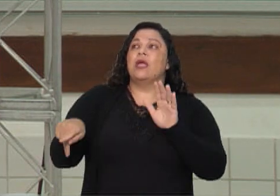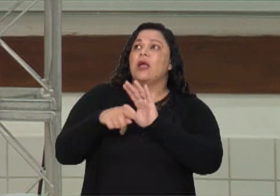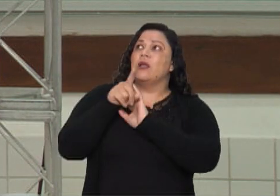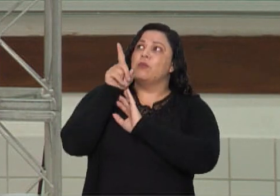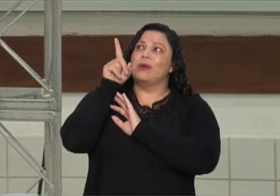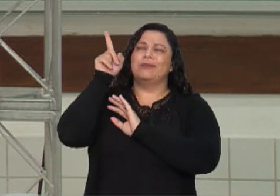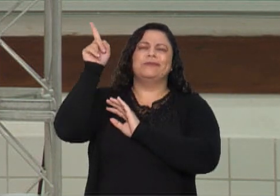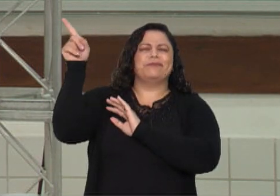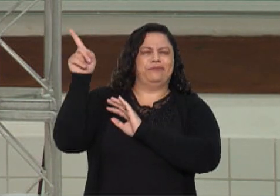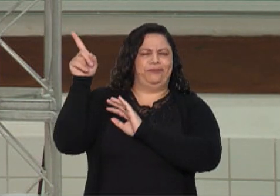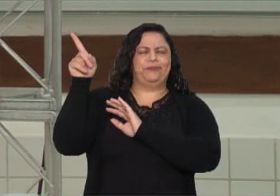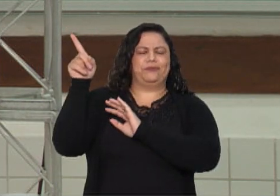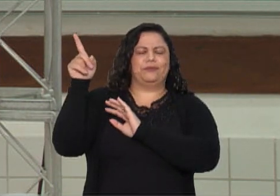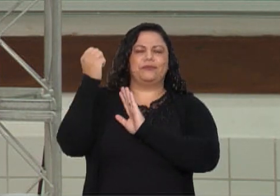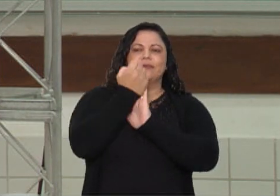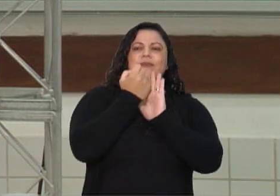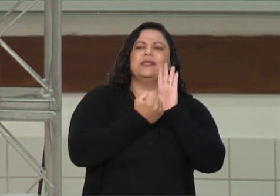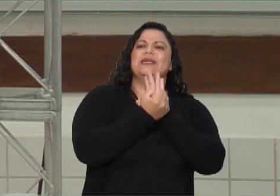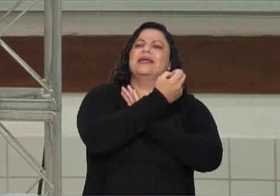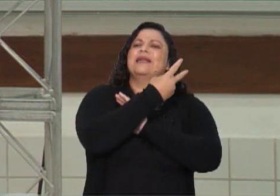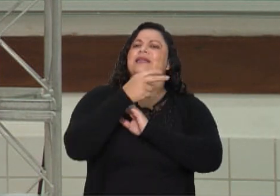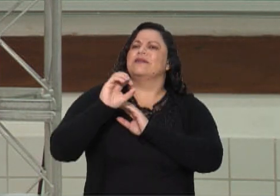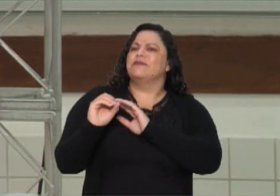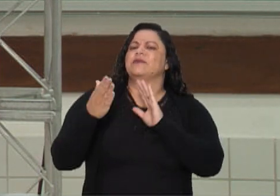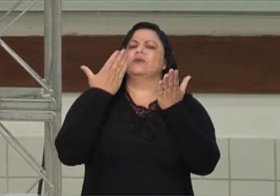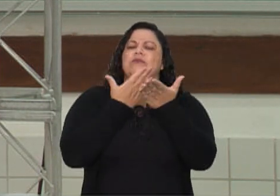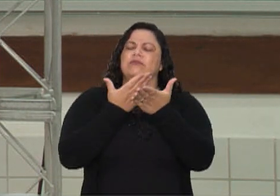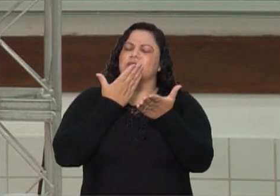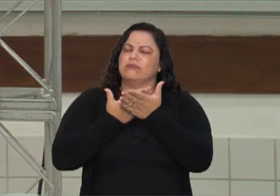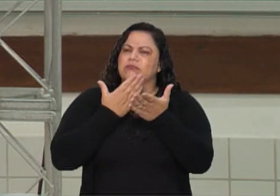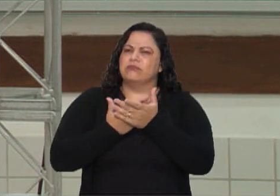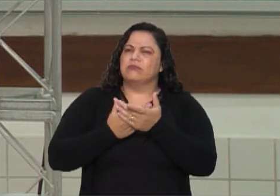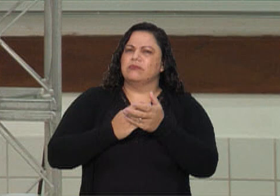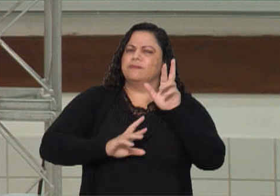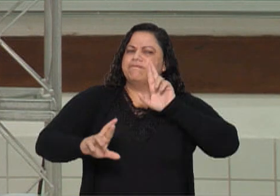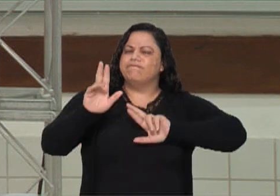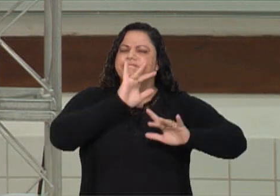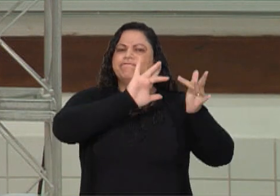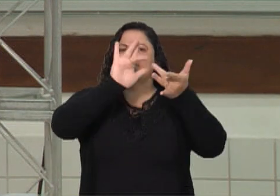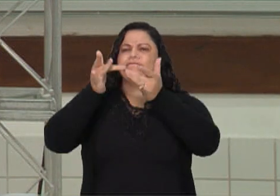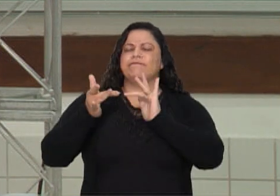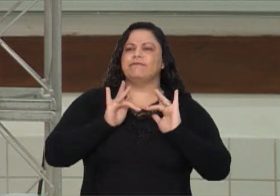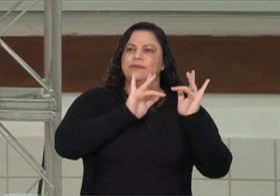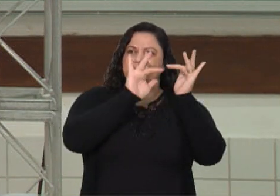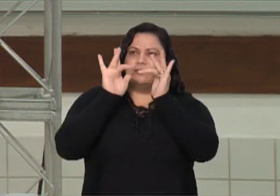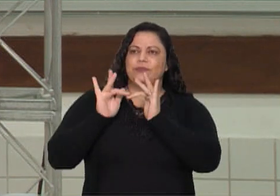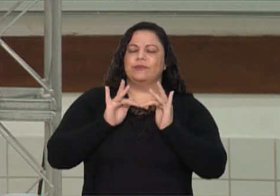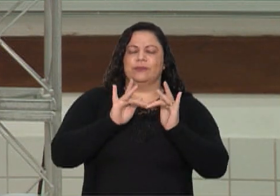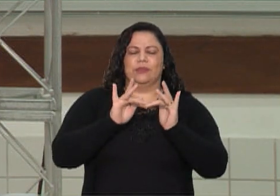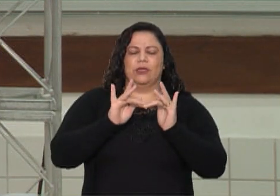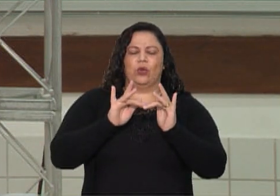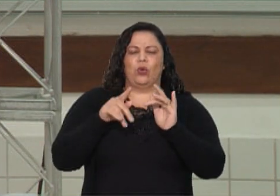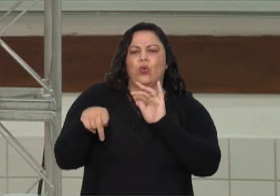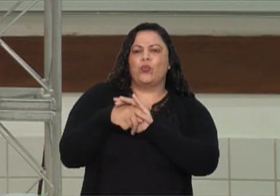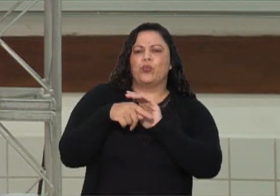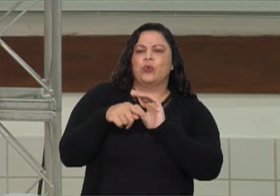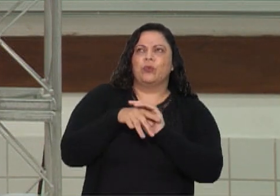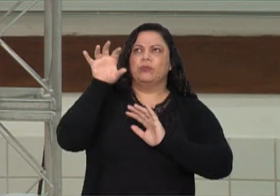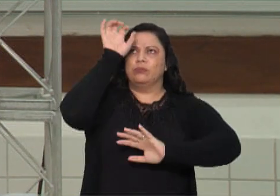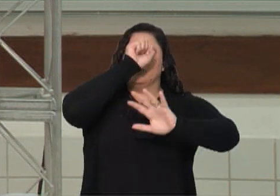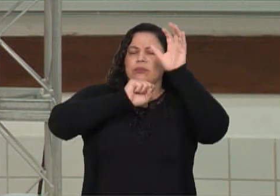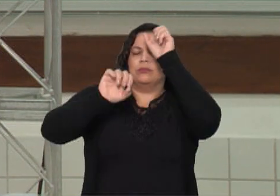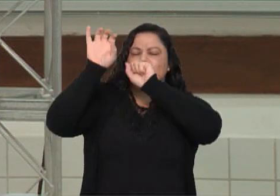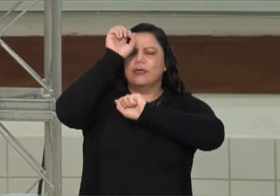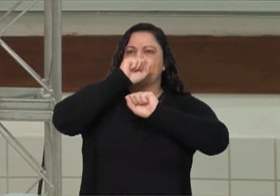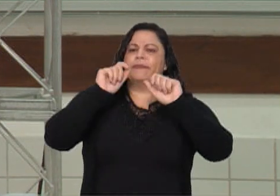na década de 20, né, estava estudando, né, e teve contato aí com esse estilo de obra, aprendeu um